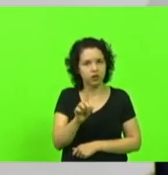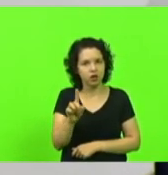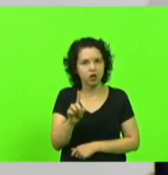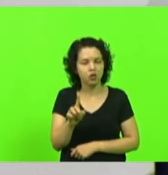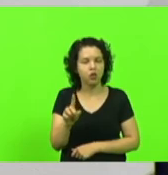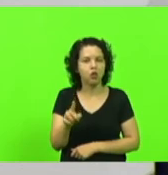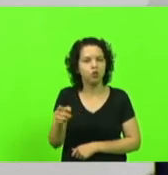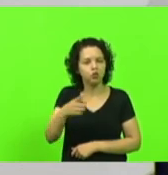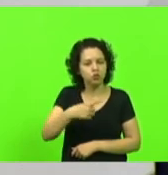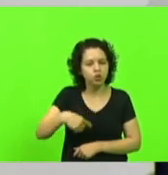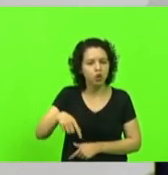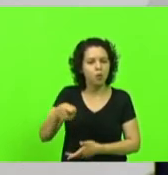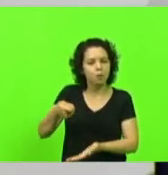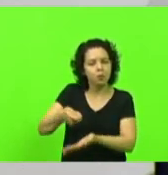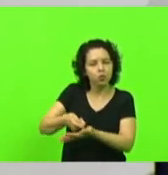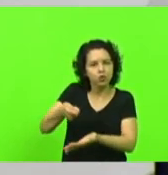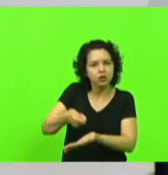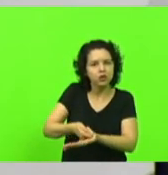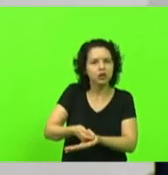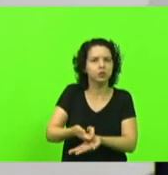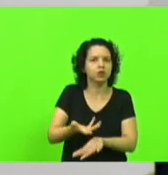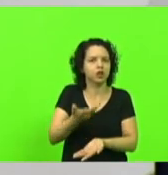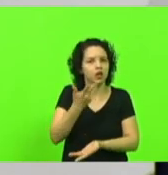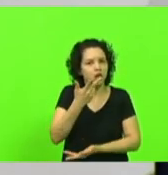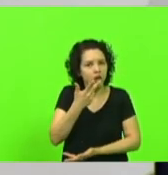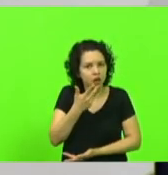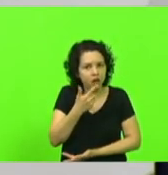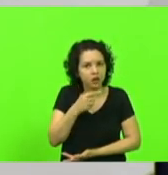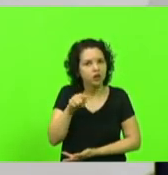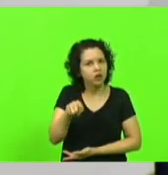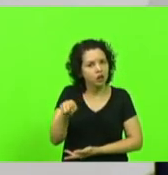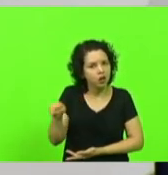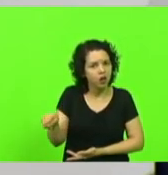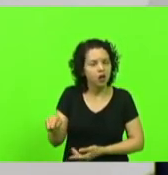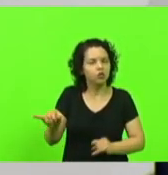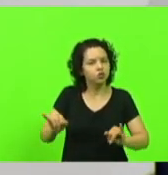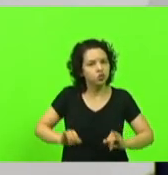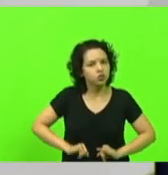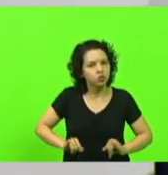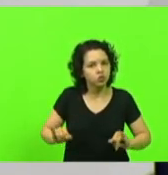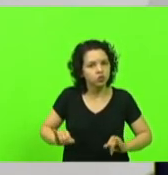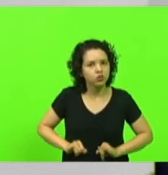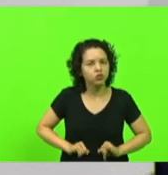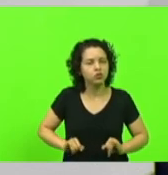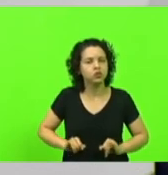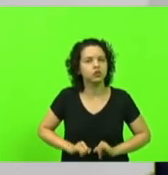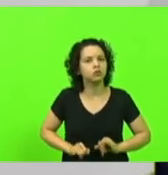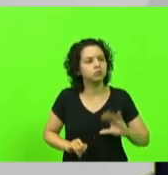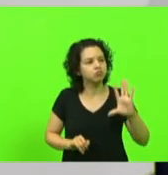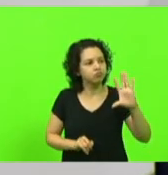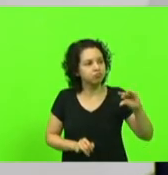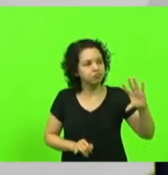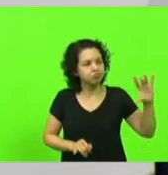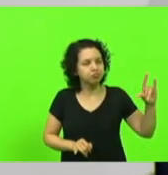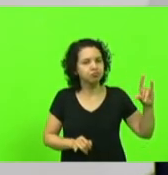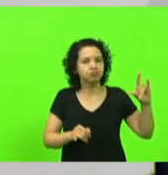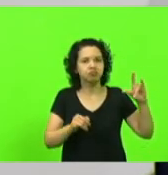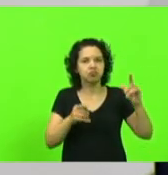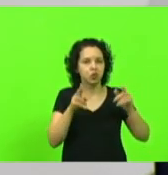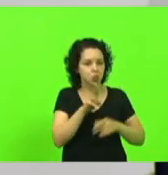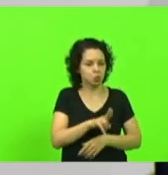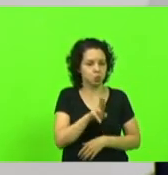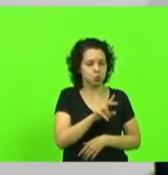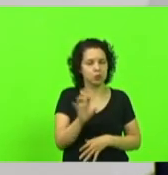nós punimos as crianças, fazemos elas terem que sofrer, enquanto os adultos não precisam e